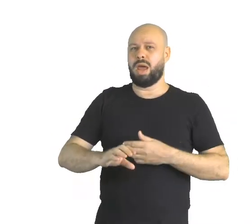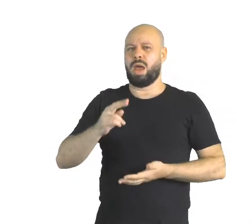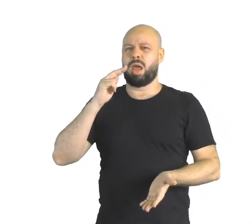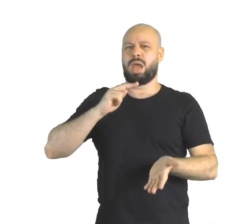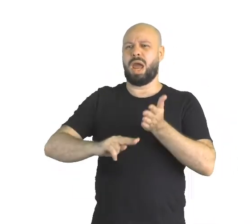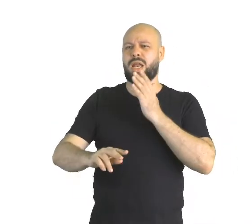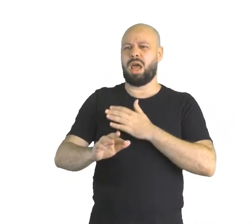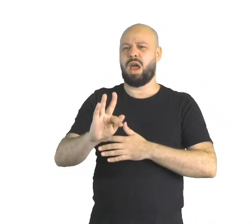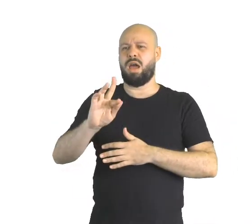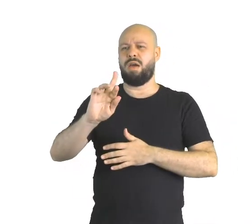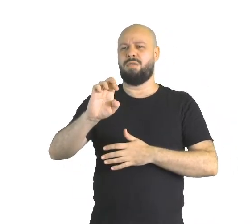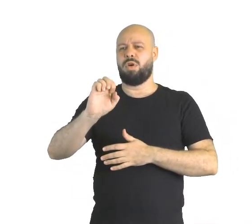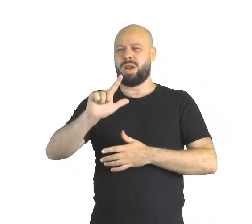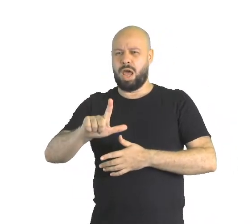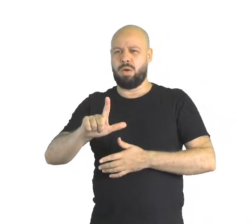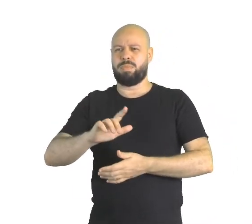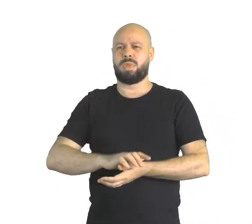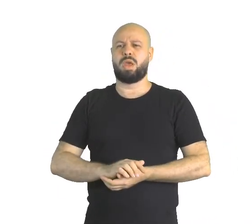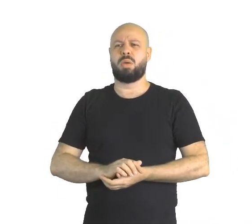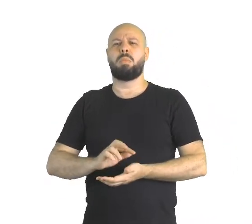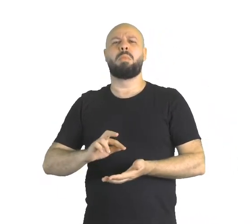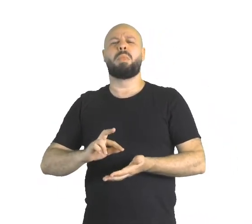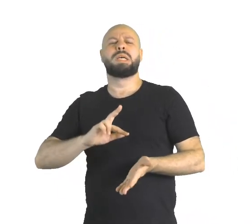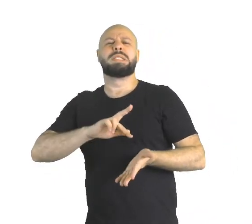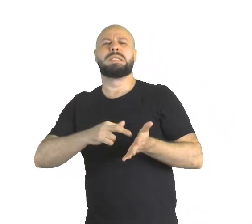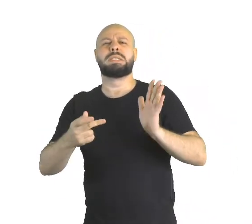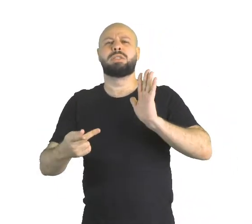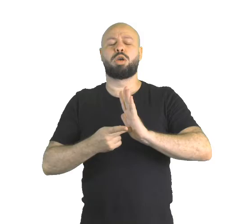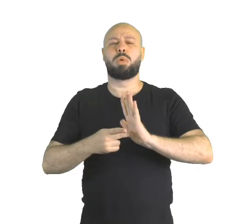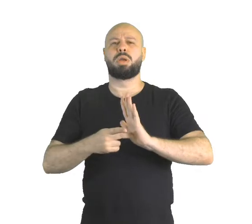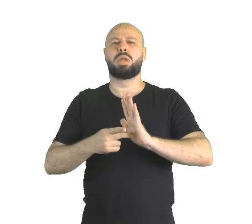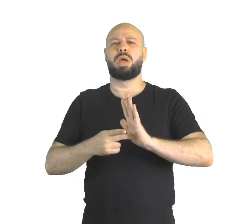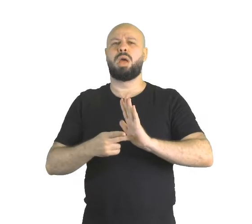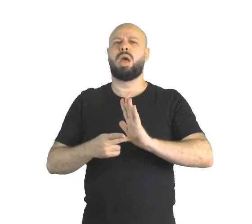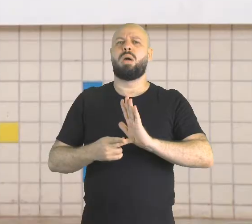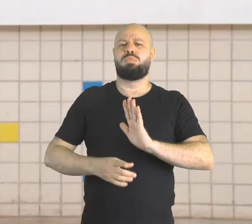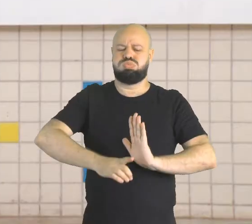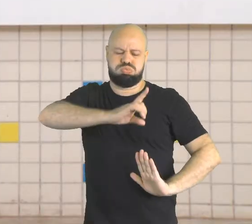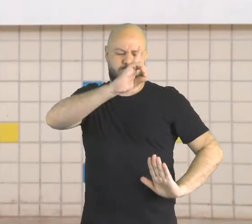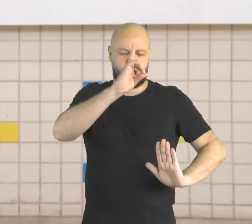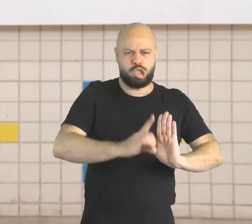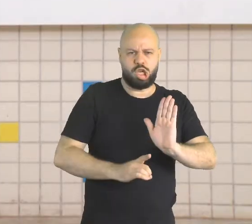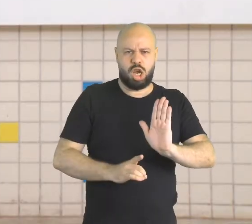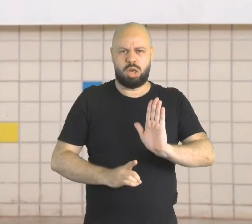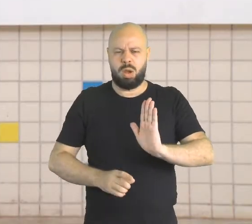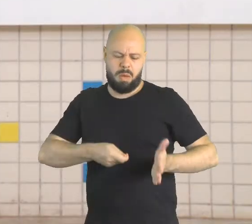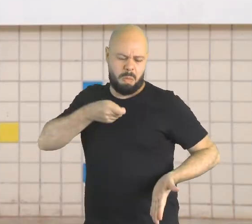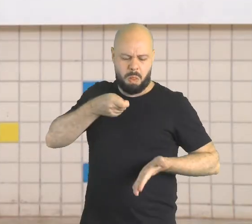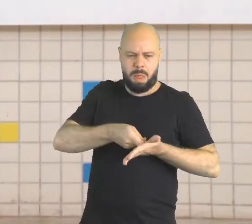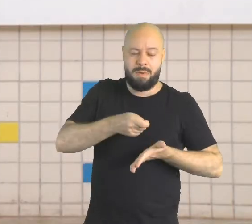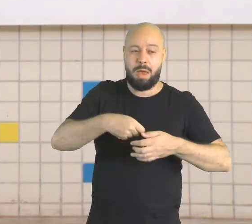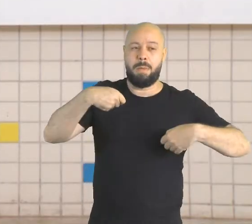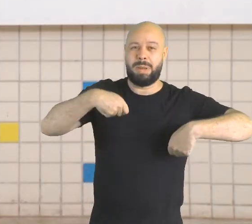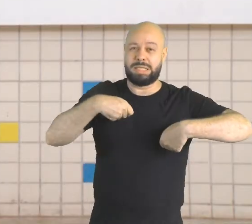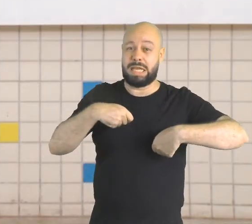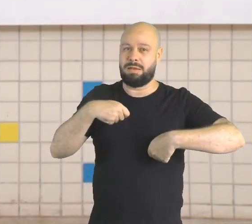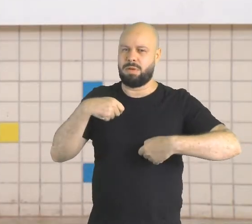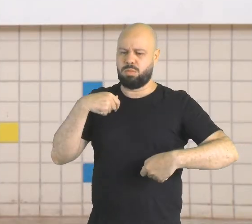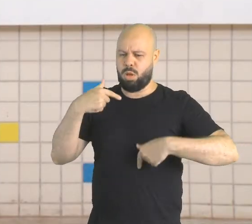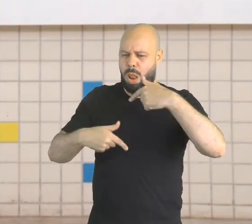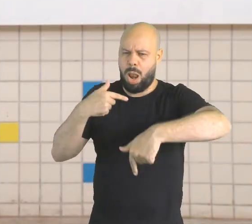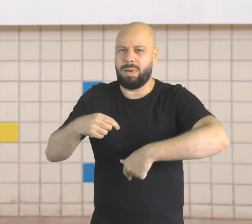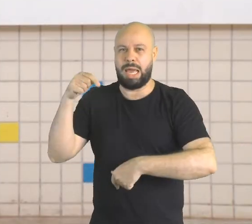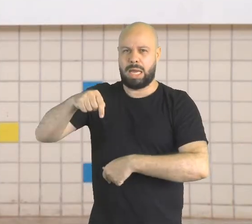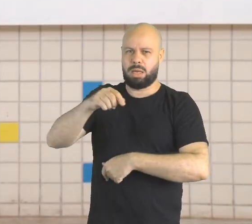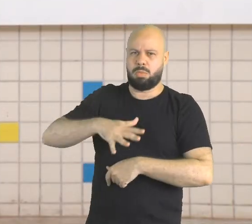outras palavras, ela determinava os direitos e os deveres do capitão donatário sobre aquela capitania